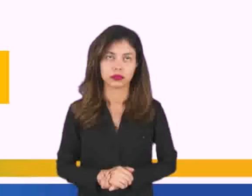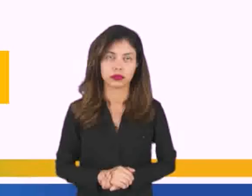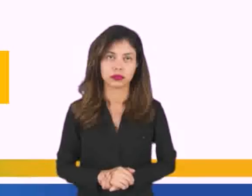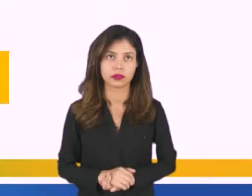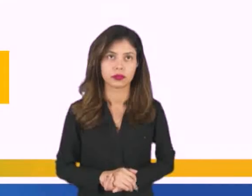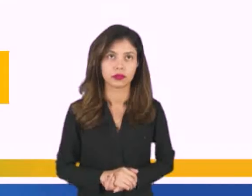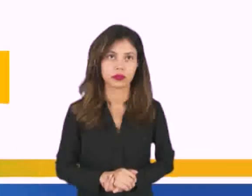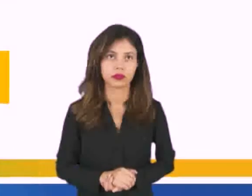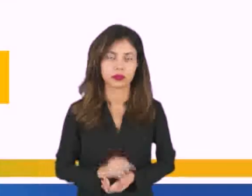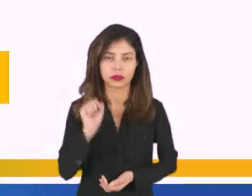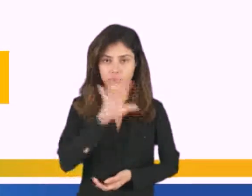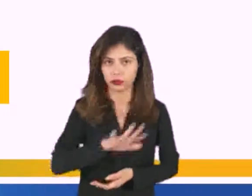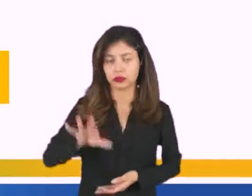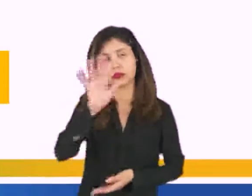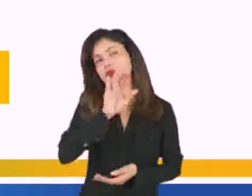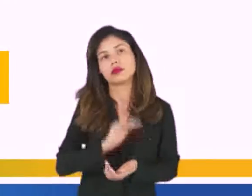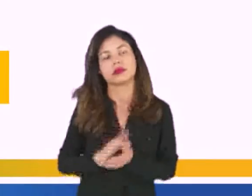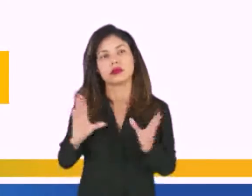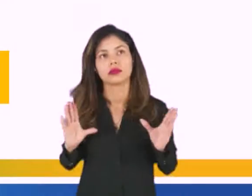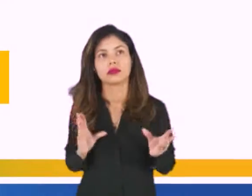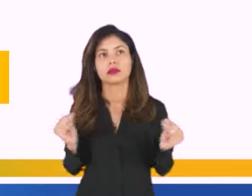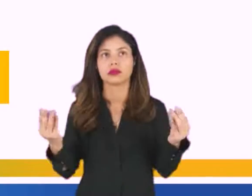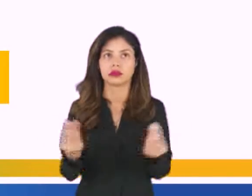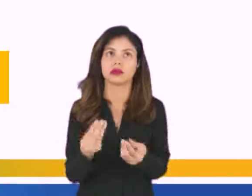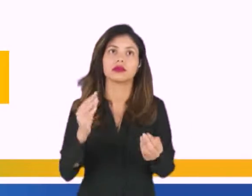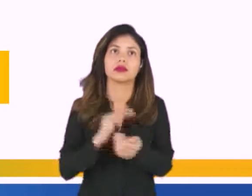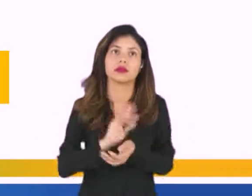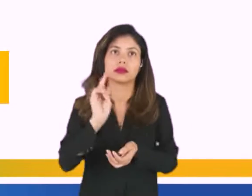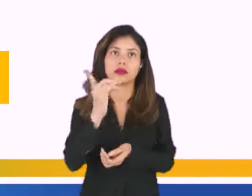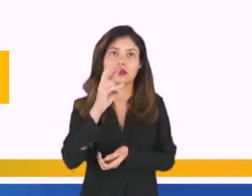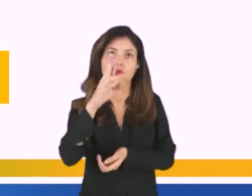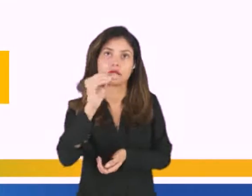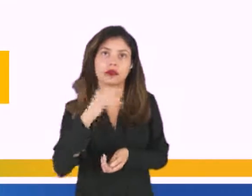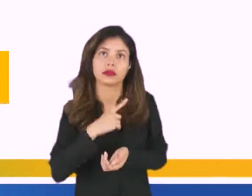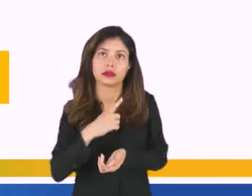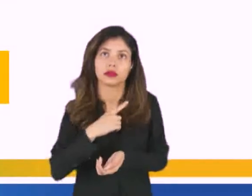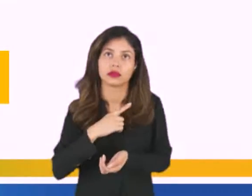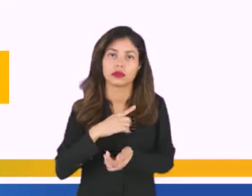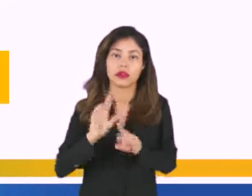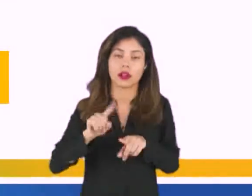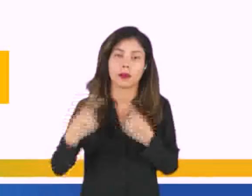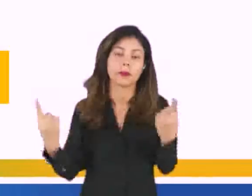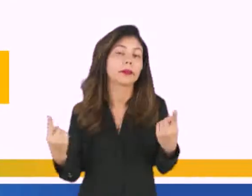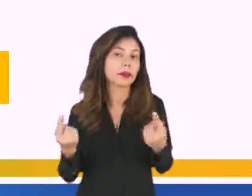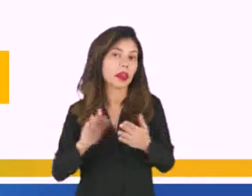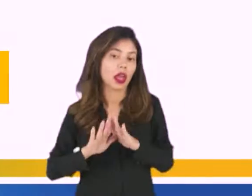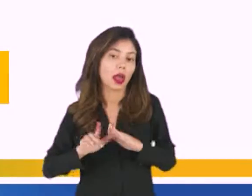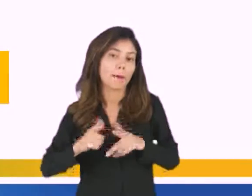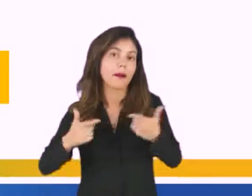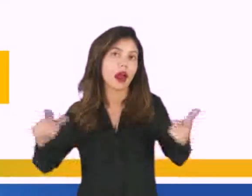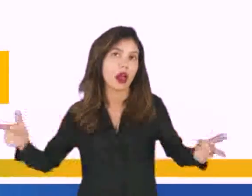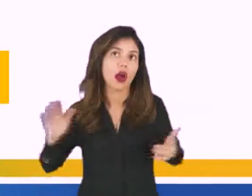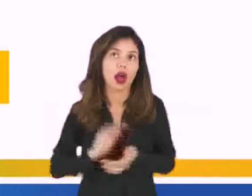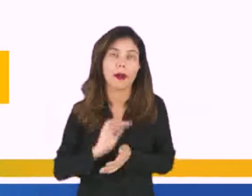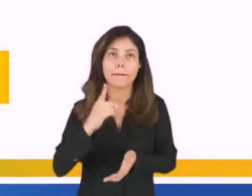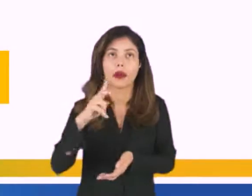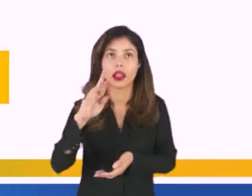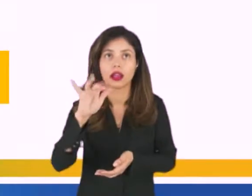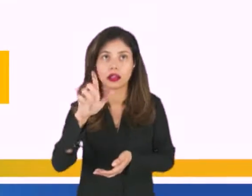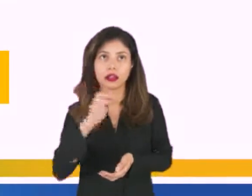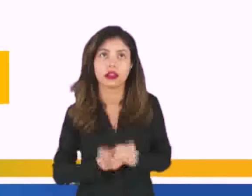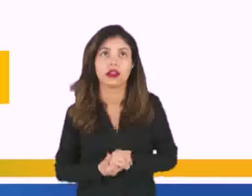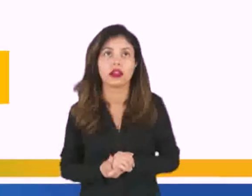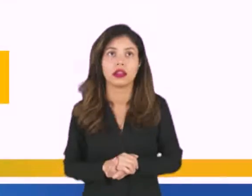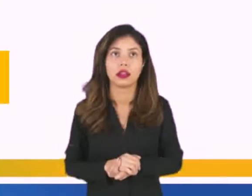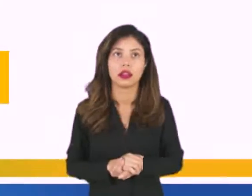Bem, em geral, dos compostos orgânicos, os hidrocarbonetos têm a sua maioria substâncias apolares. Vamos